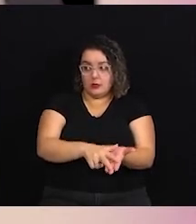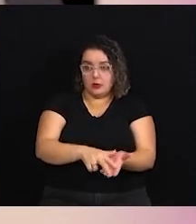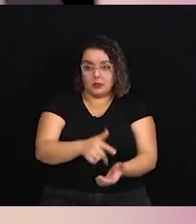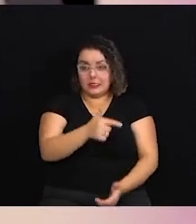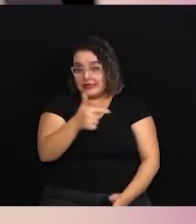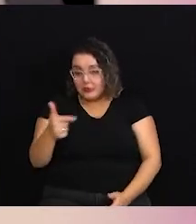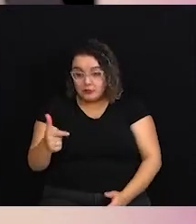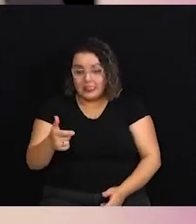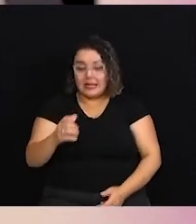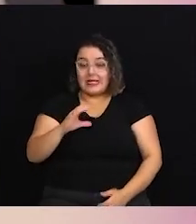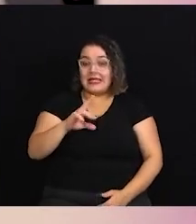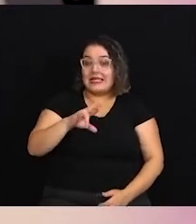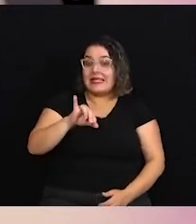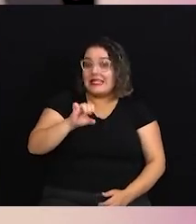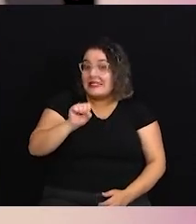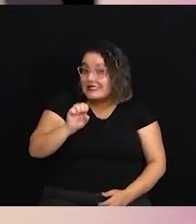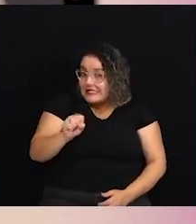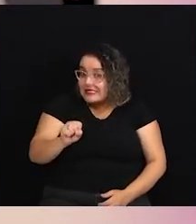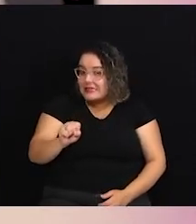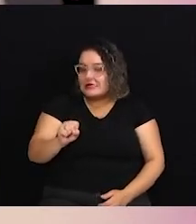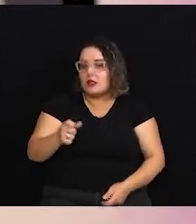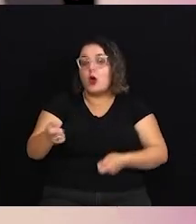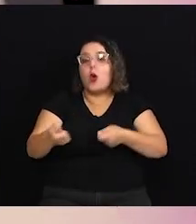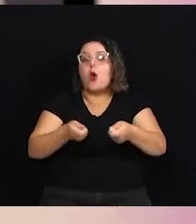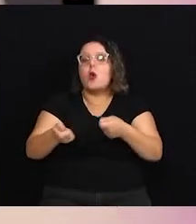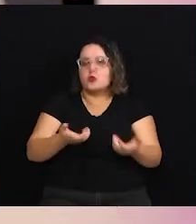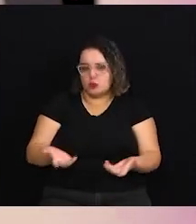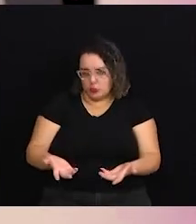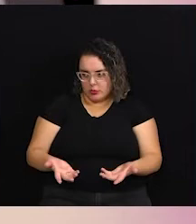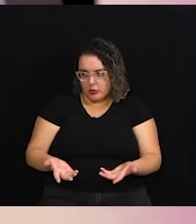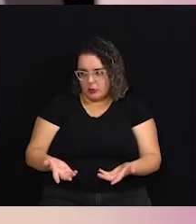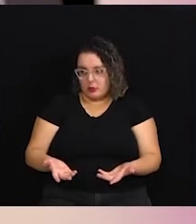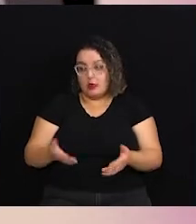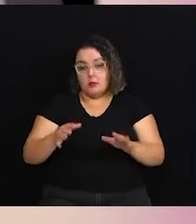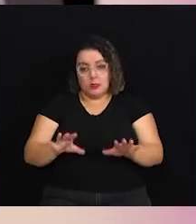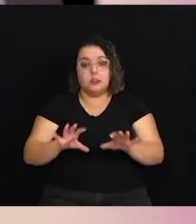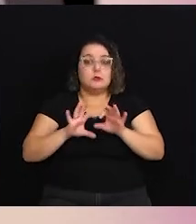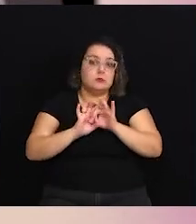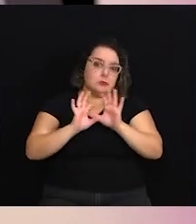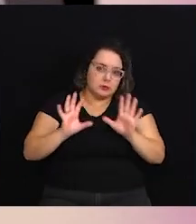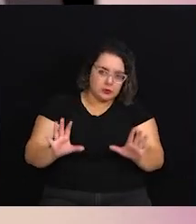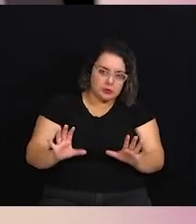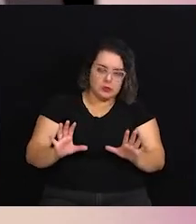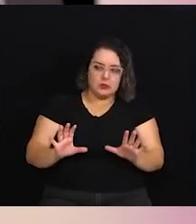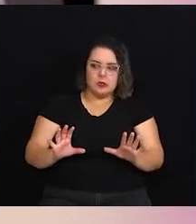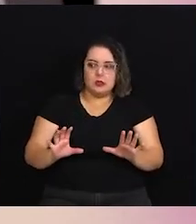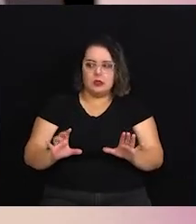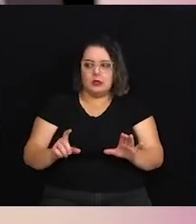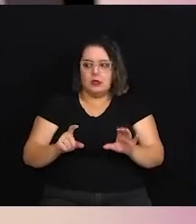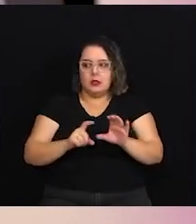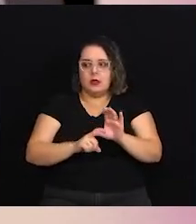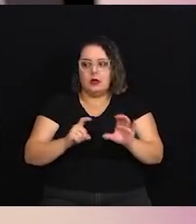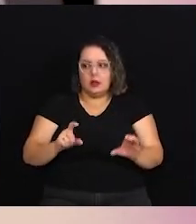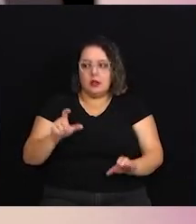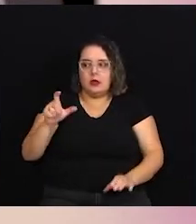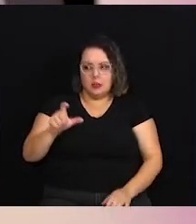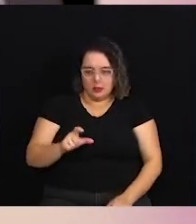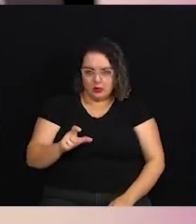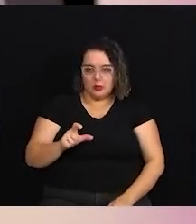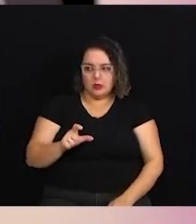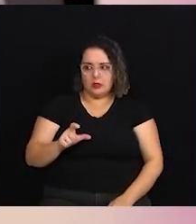têm crises controlar por lei Detran ela permite né autoriza a a